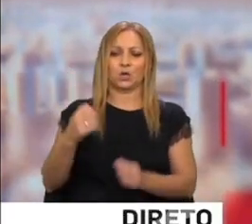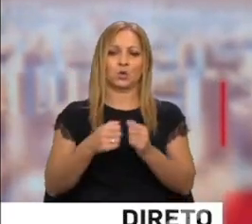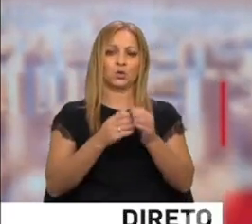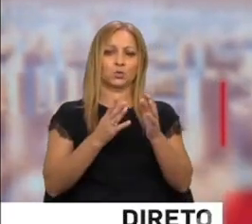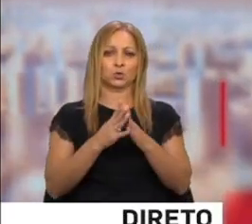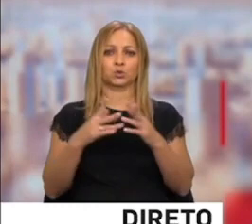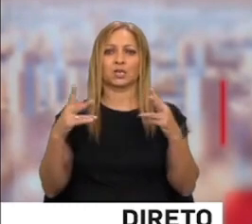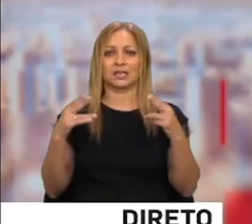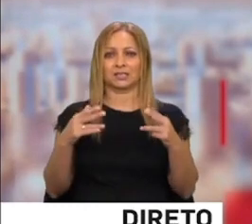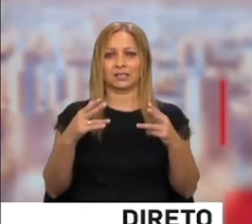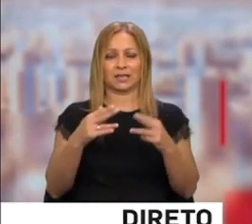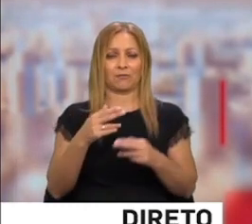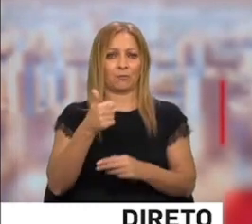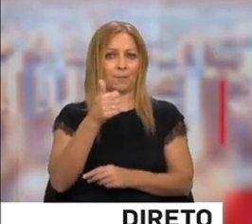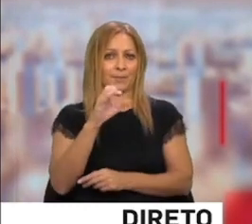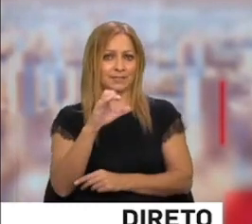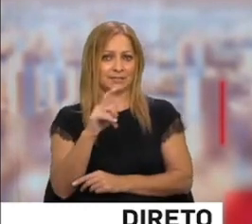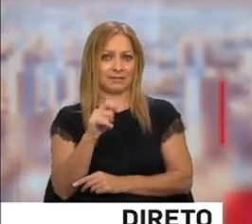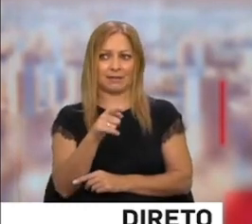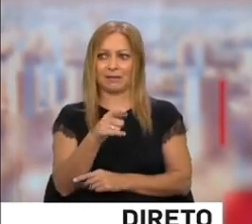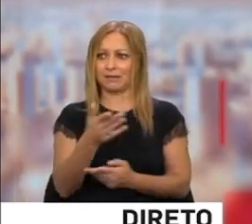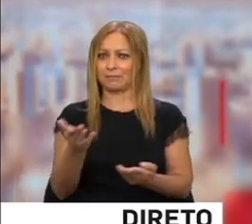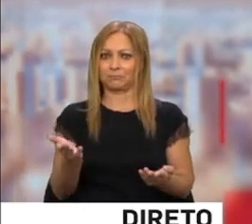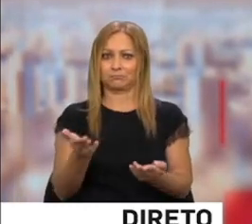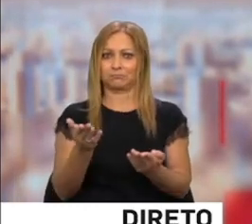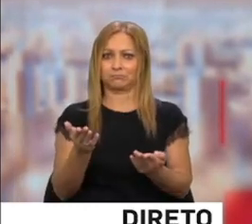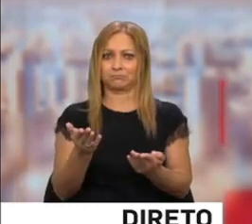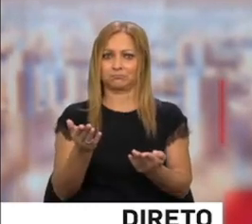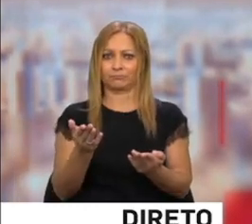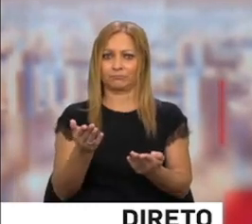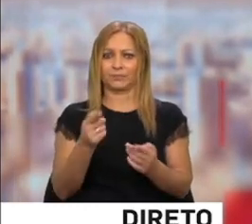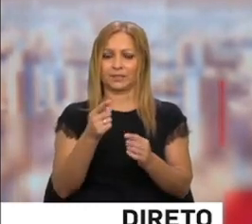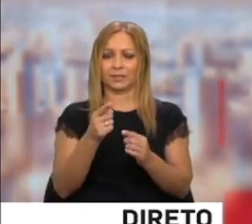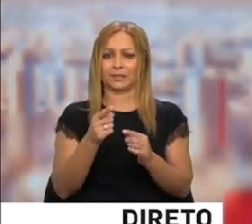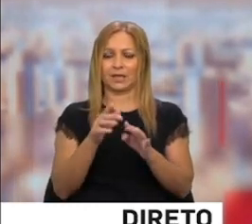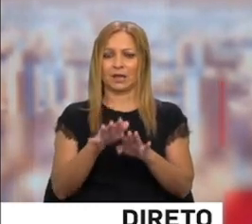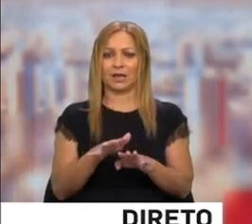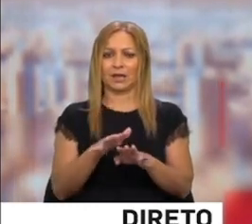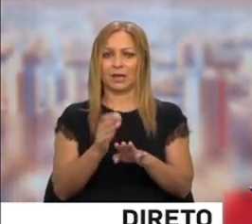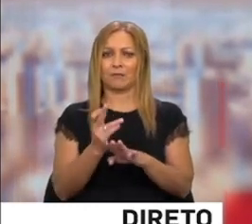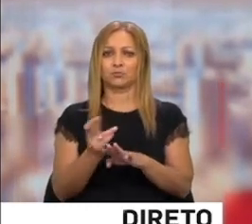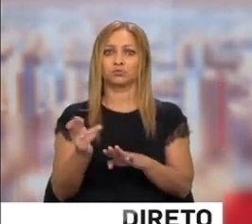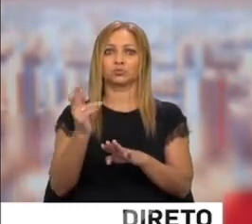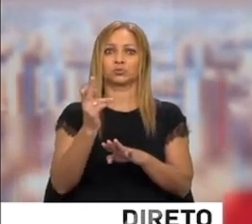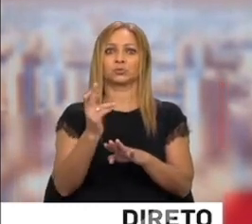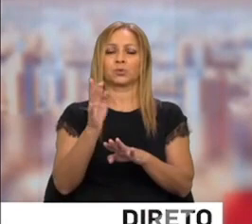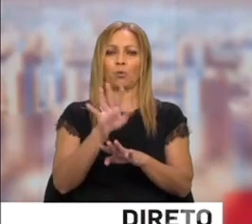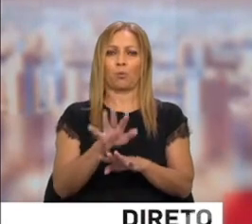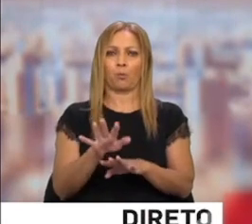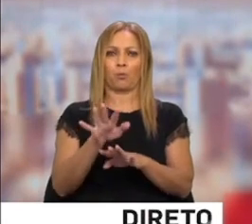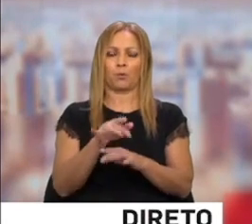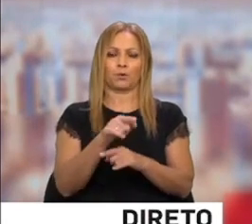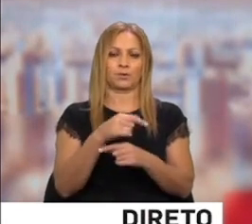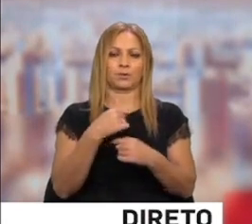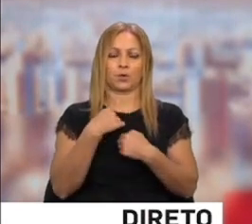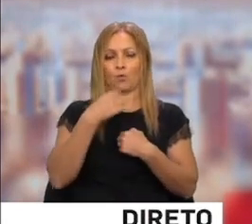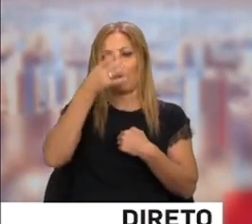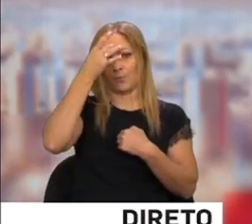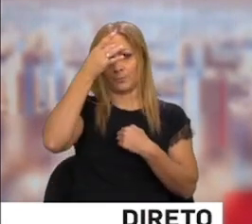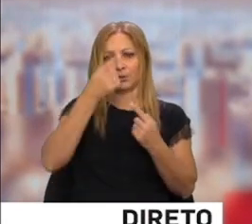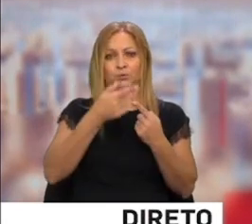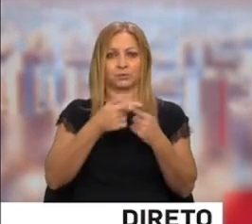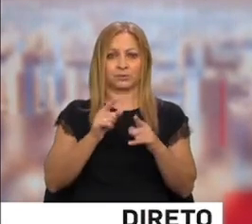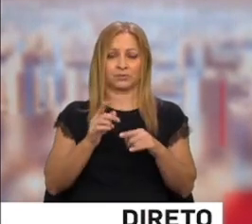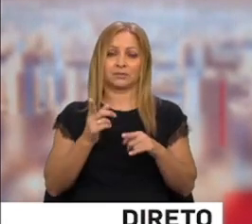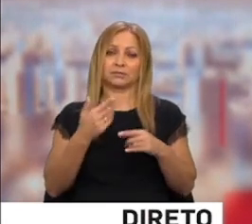europeu as taxas grande nessa subida e talvez por isso eu não partilho nessa opinião mas talvez